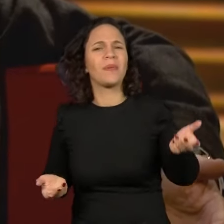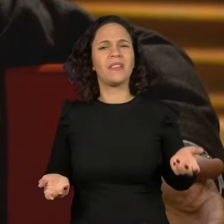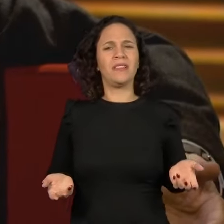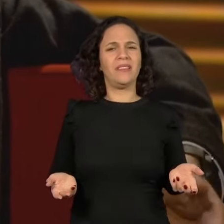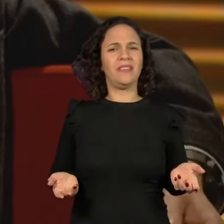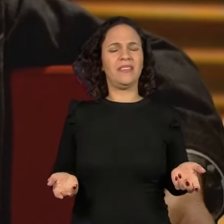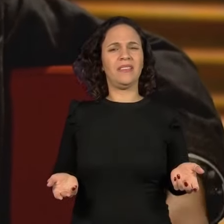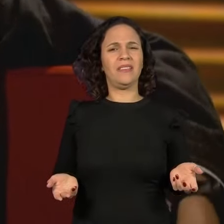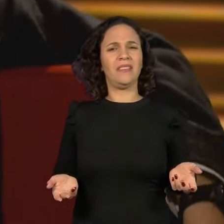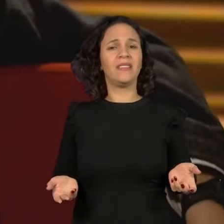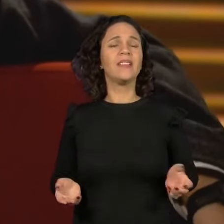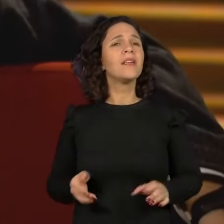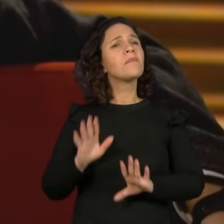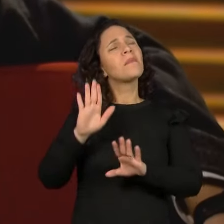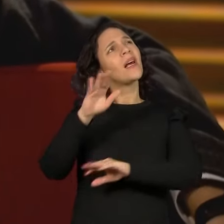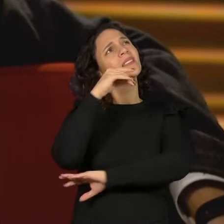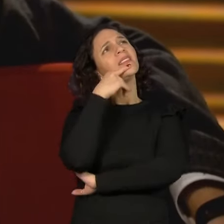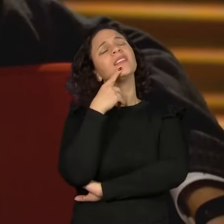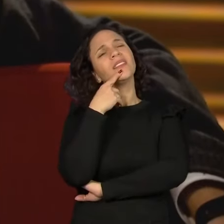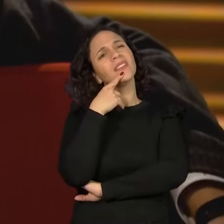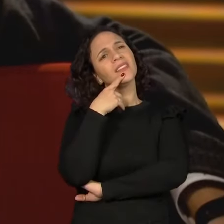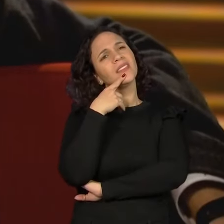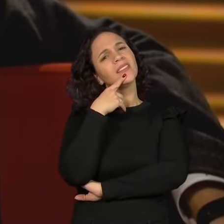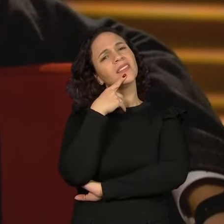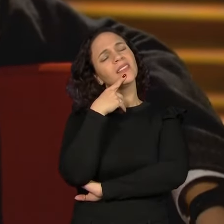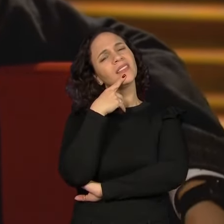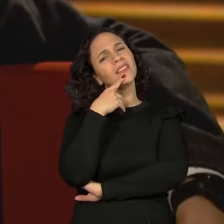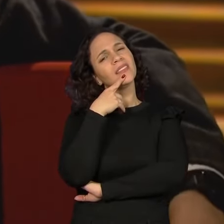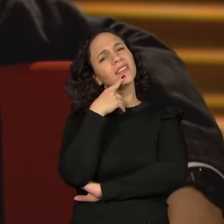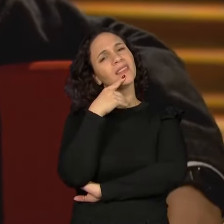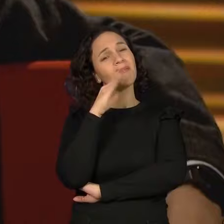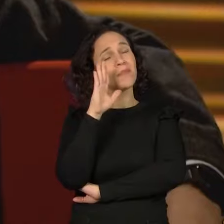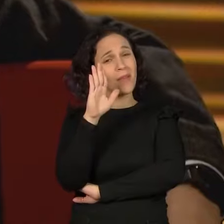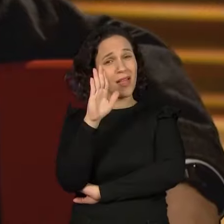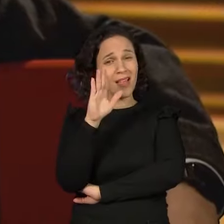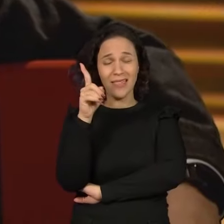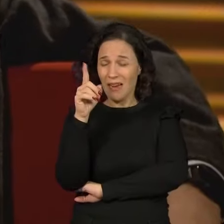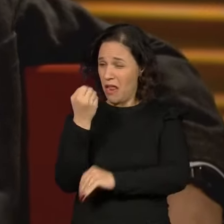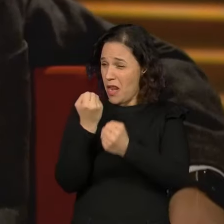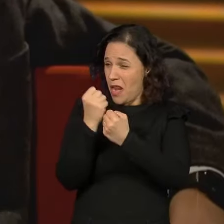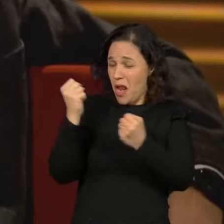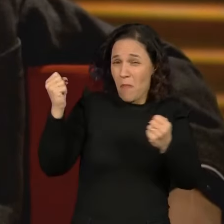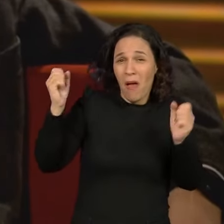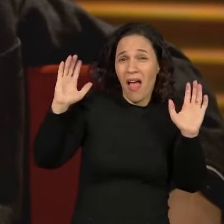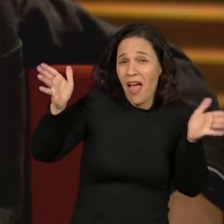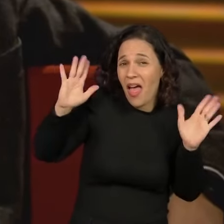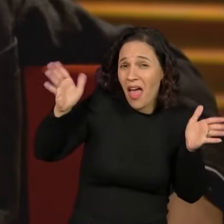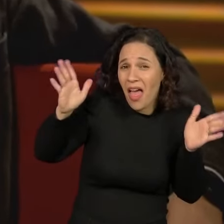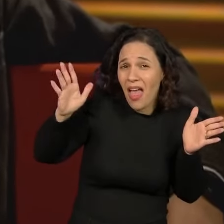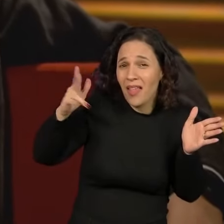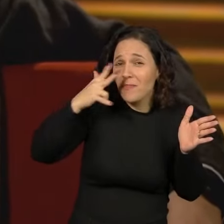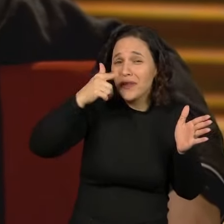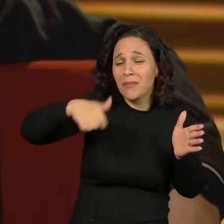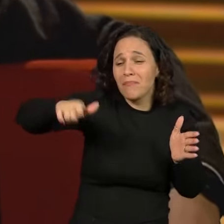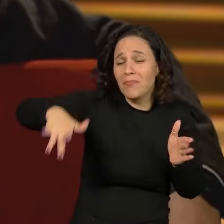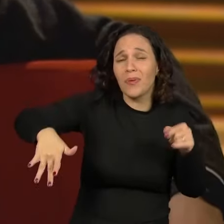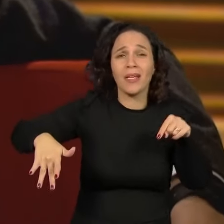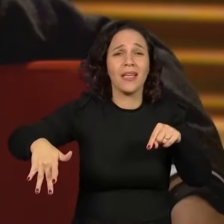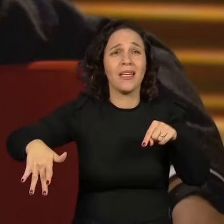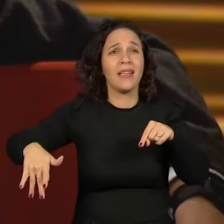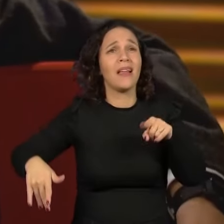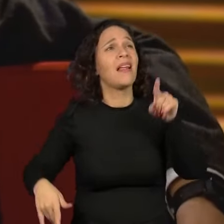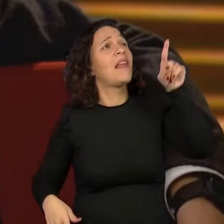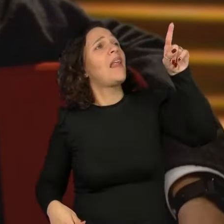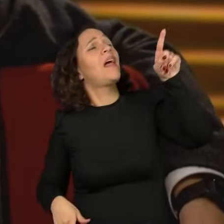só que o grande para para ele é o cocô daqui e o cocô daqui é o grande